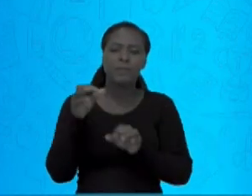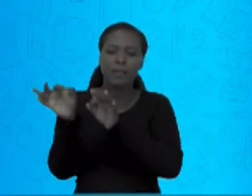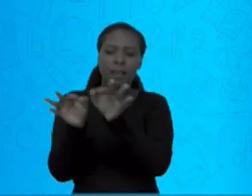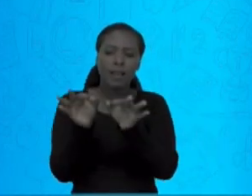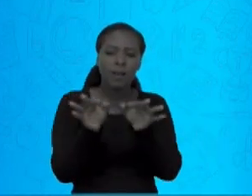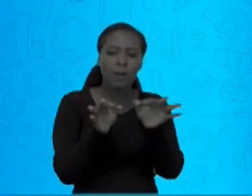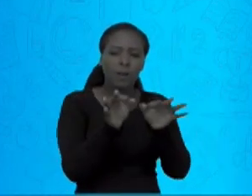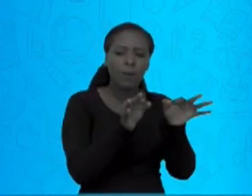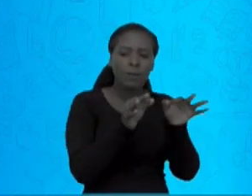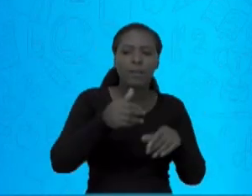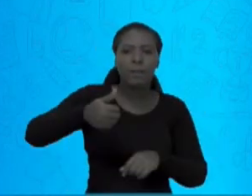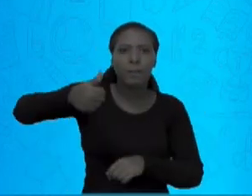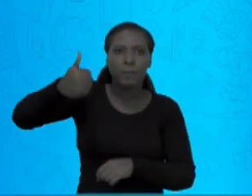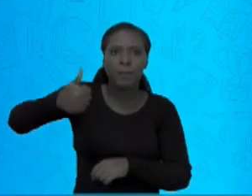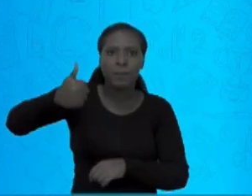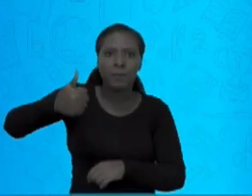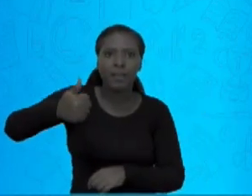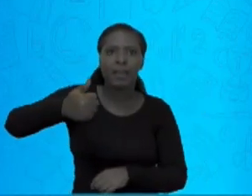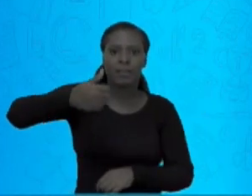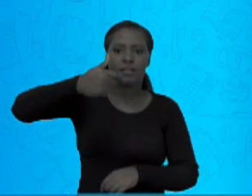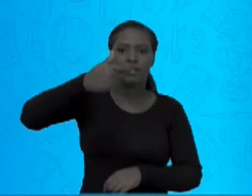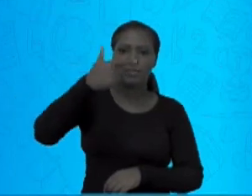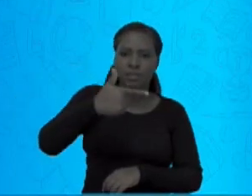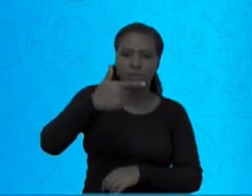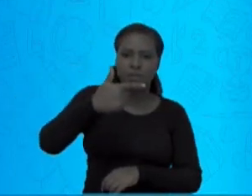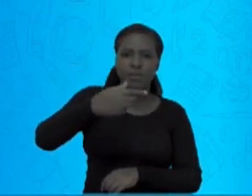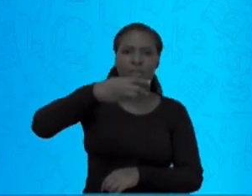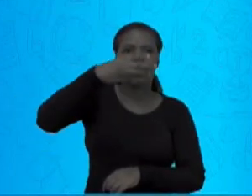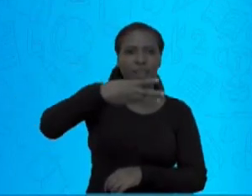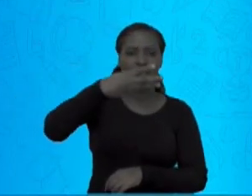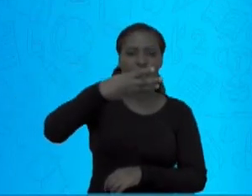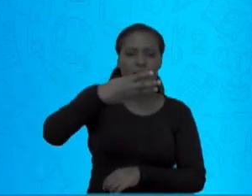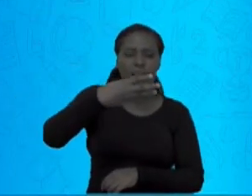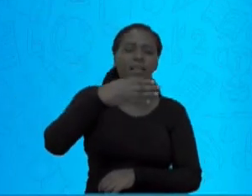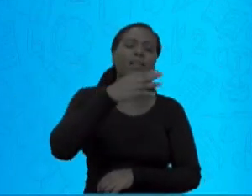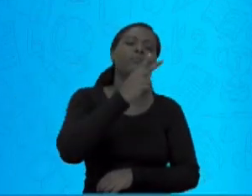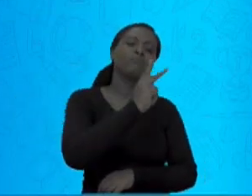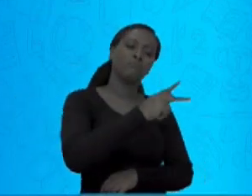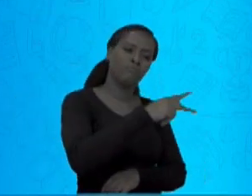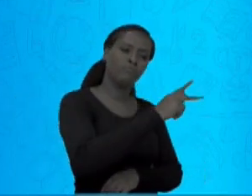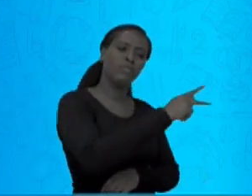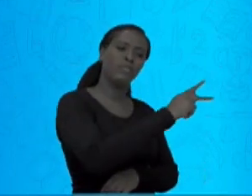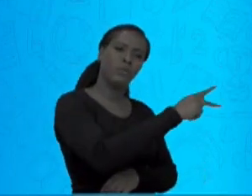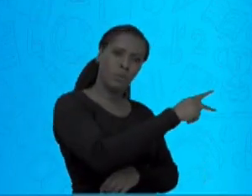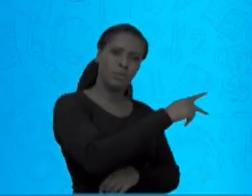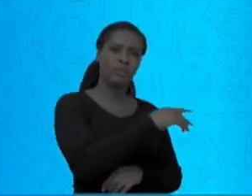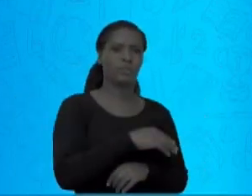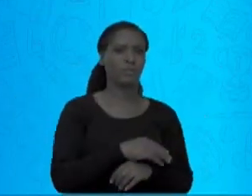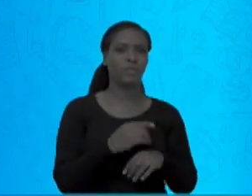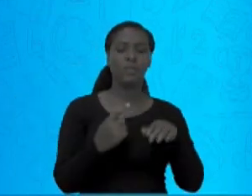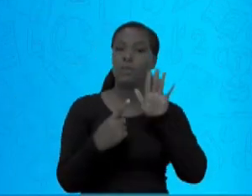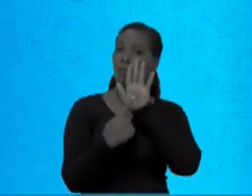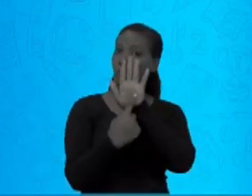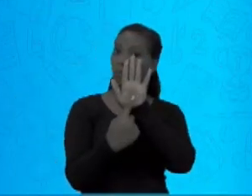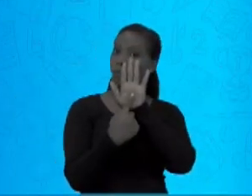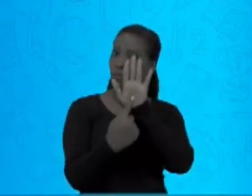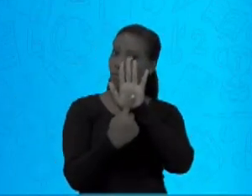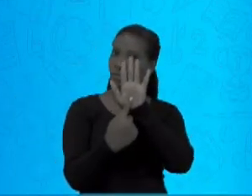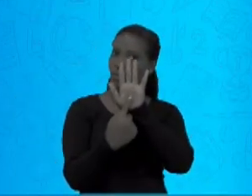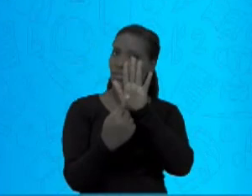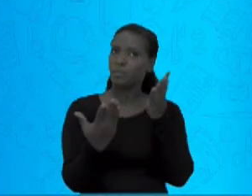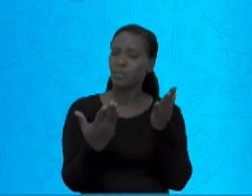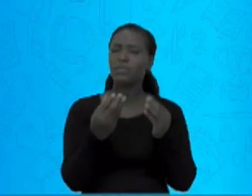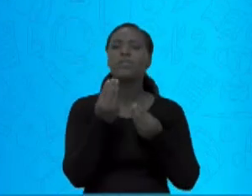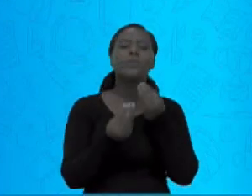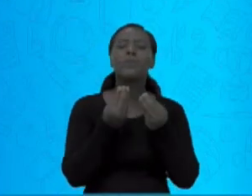ordem, segunda ordem, terceira ordem e assim por diante. Eu vou mostrar para vocês aqui